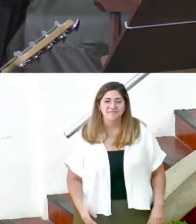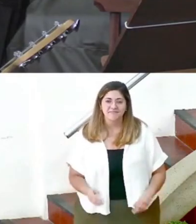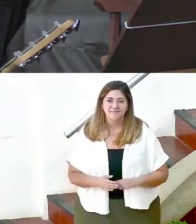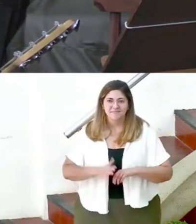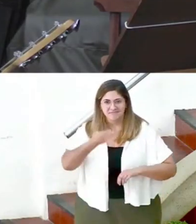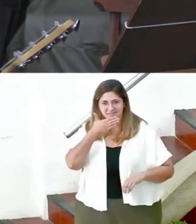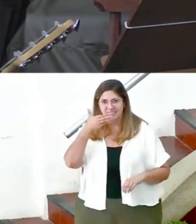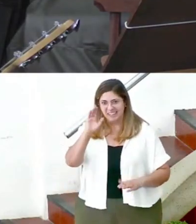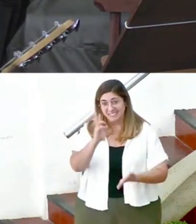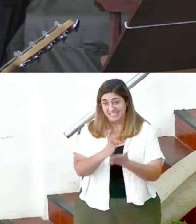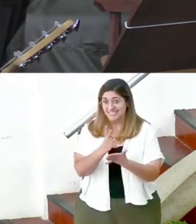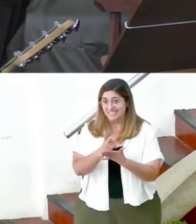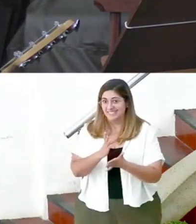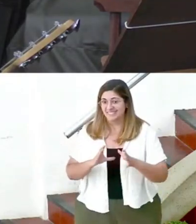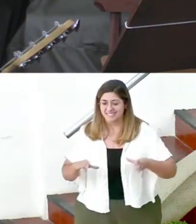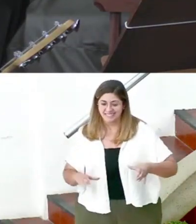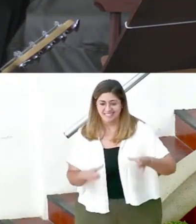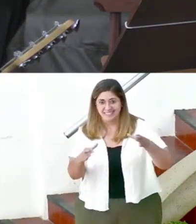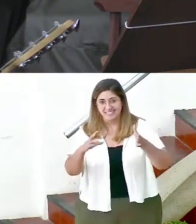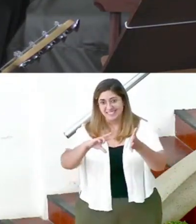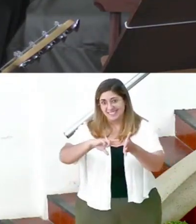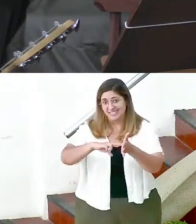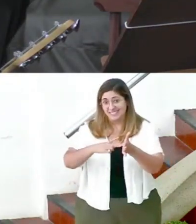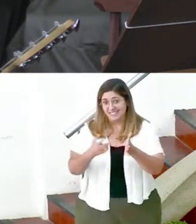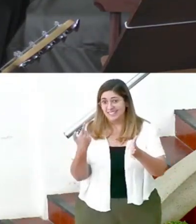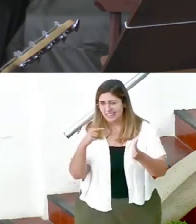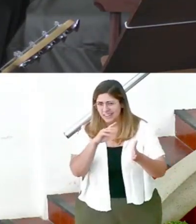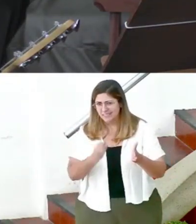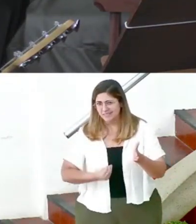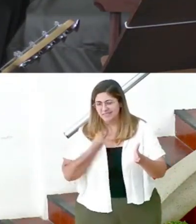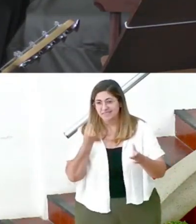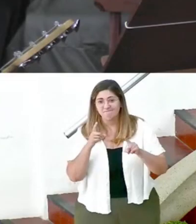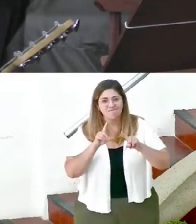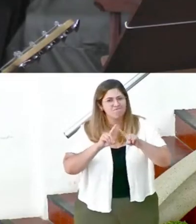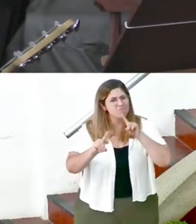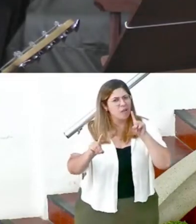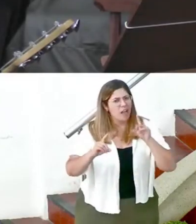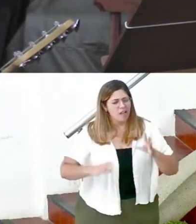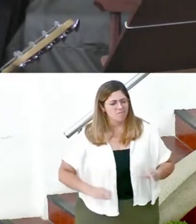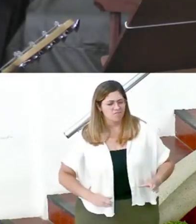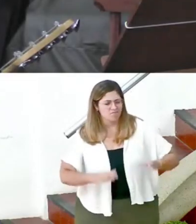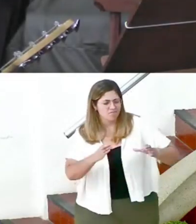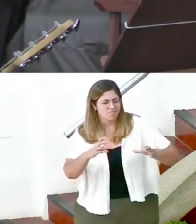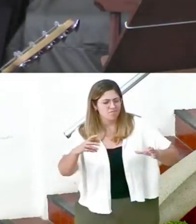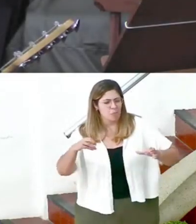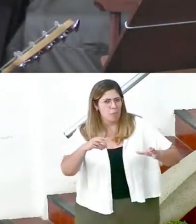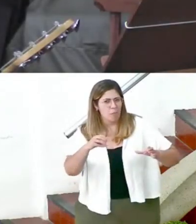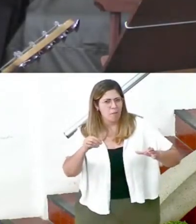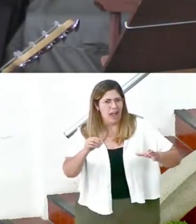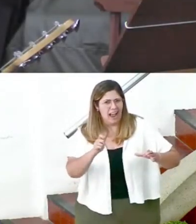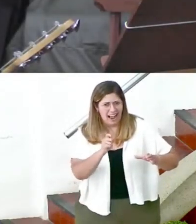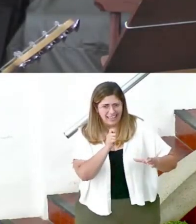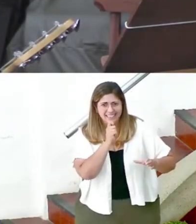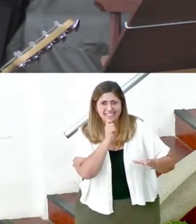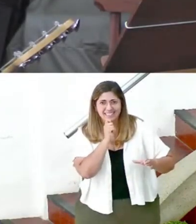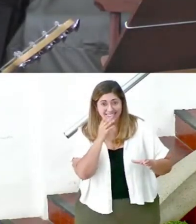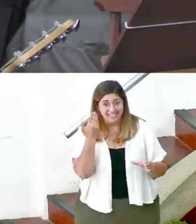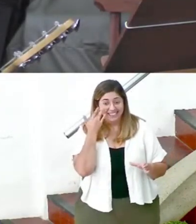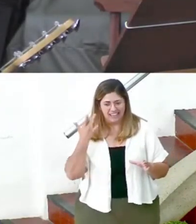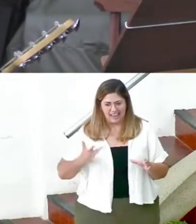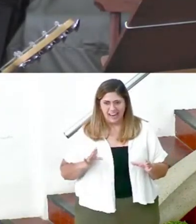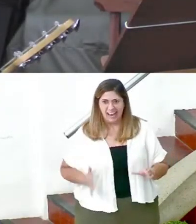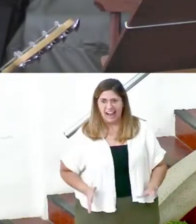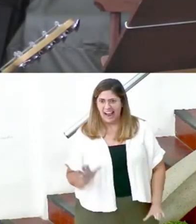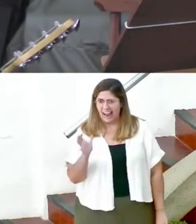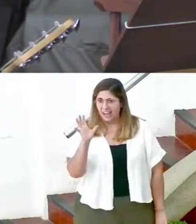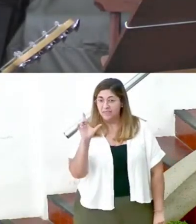aí no vaso, mas ainda é vaso. O valor ainda não vai para fora. Não é o vaso que fica mais caro, é